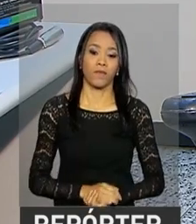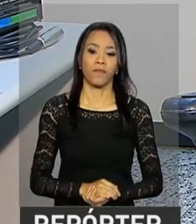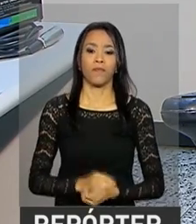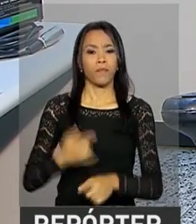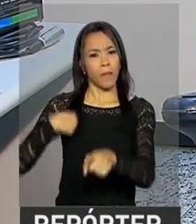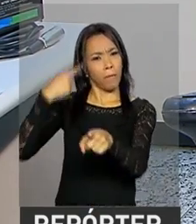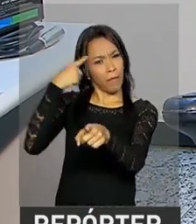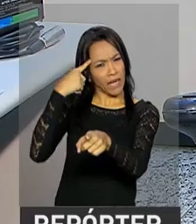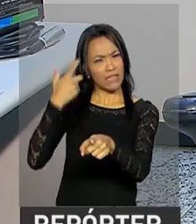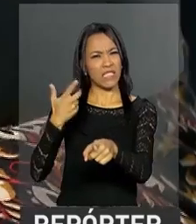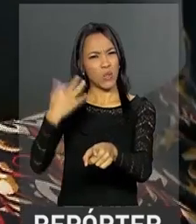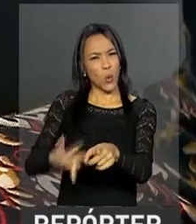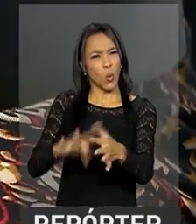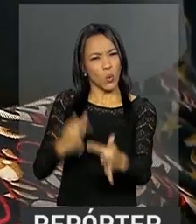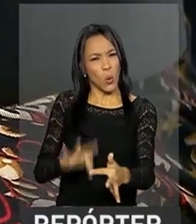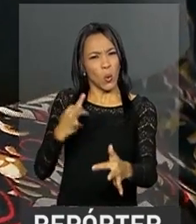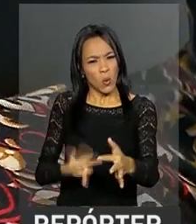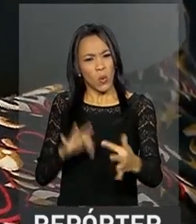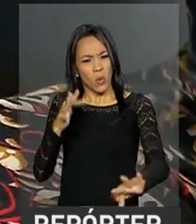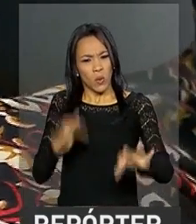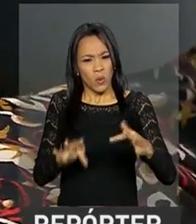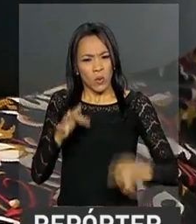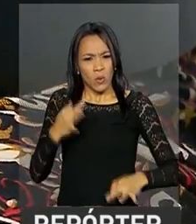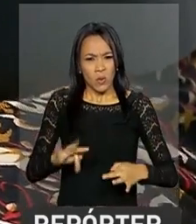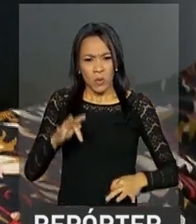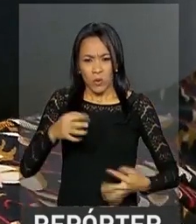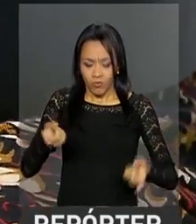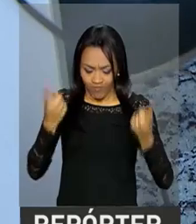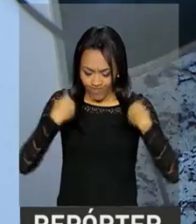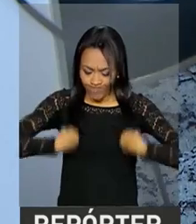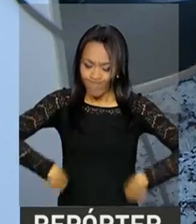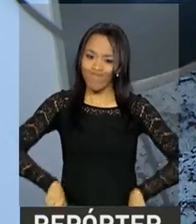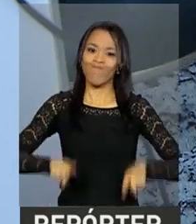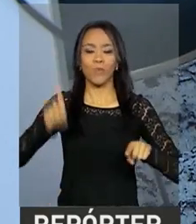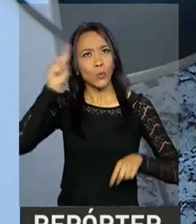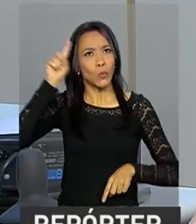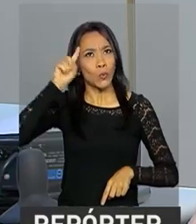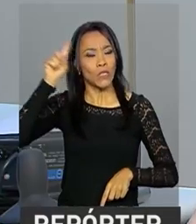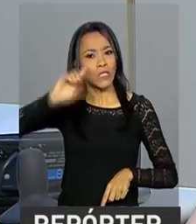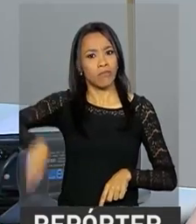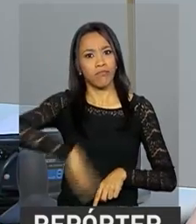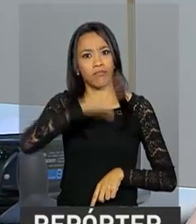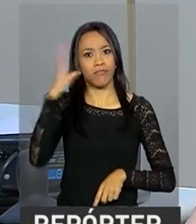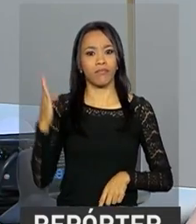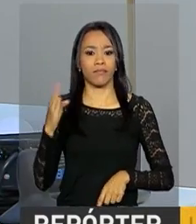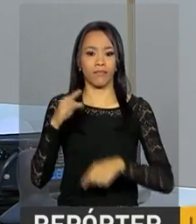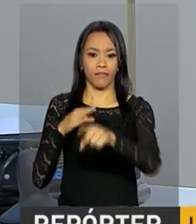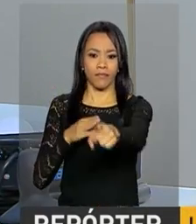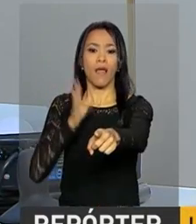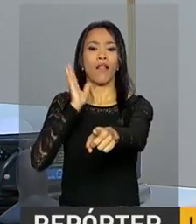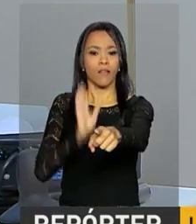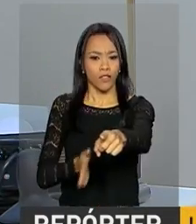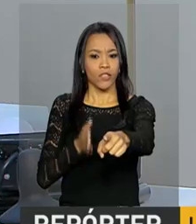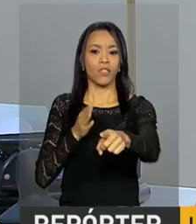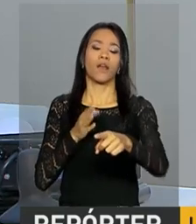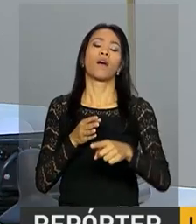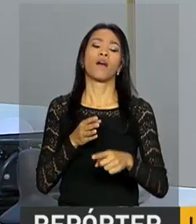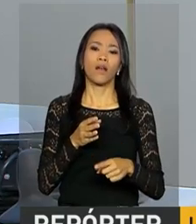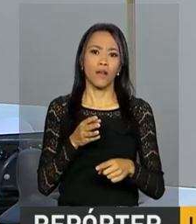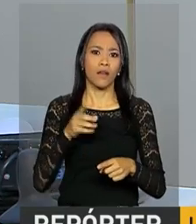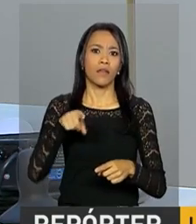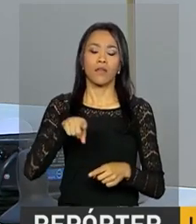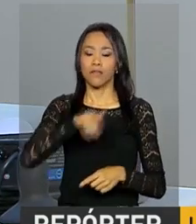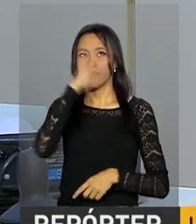Imagina conviver com uma dor intensa em várias partes do corpo o dia inteiro. Eu já fui a grau 10 de dor,